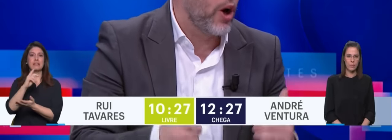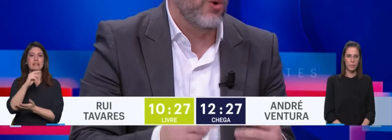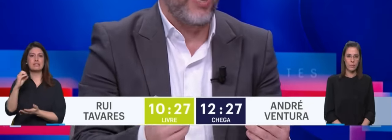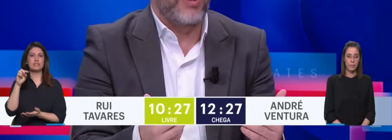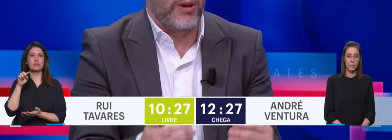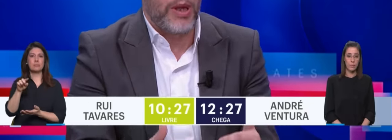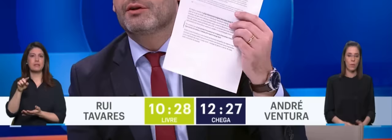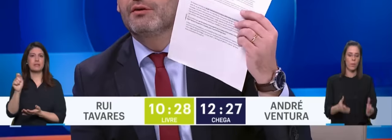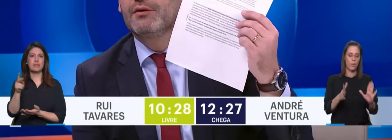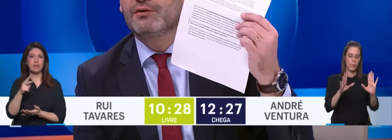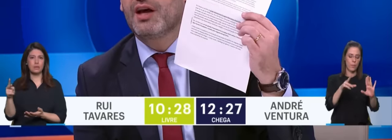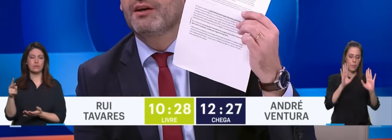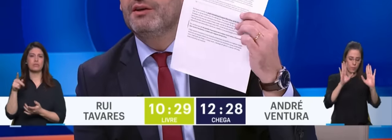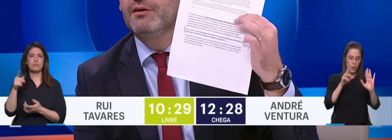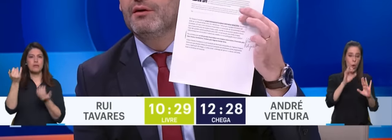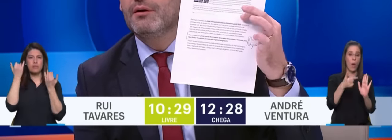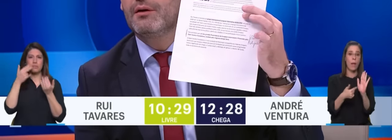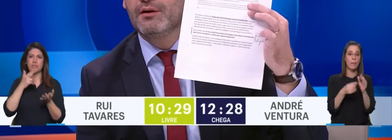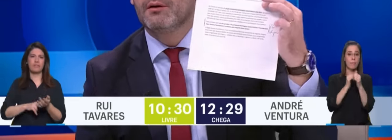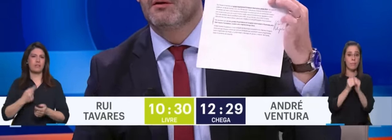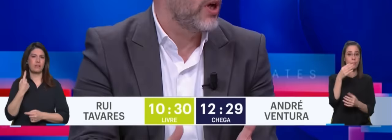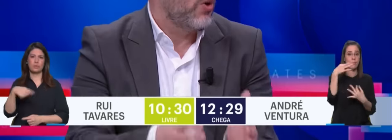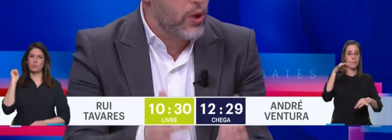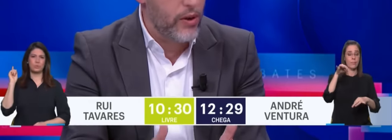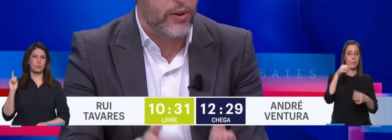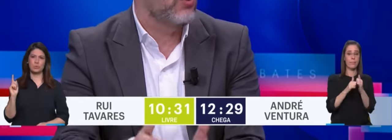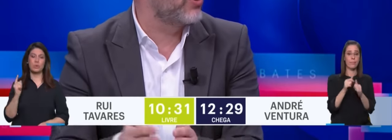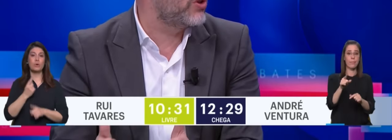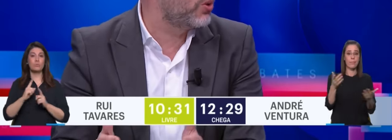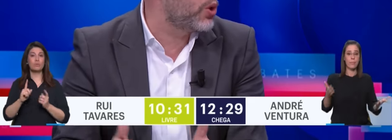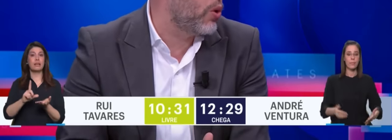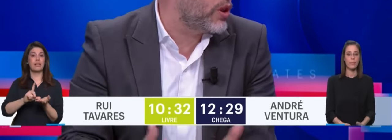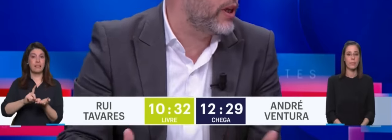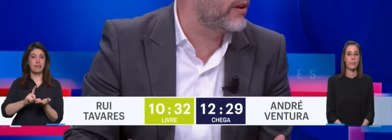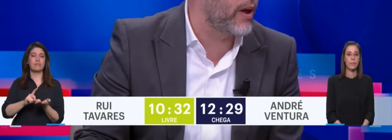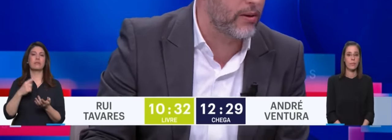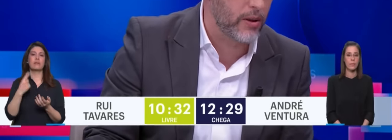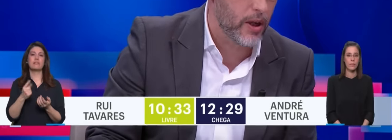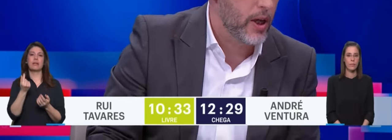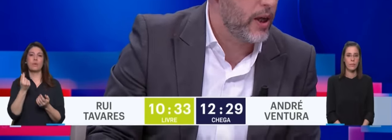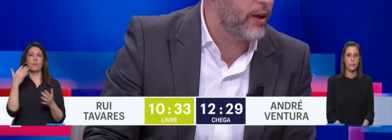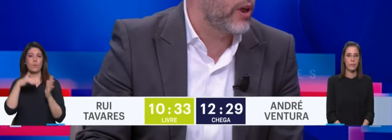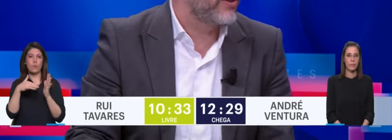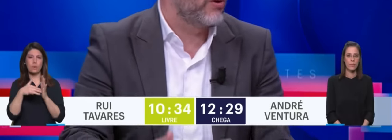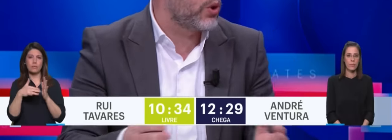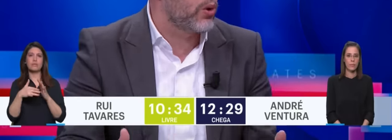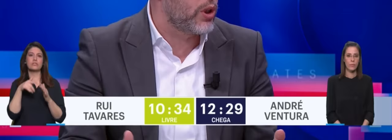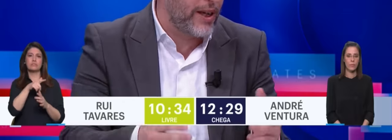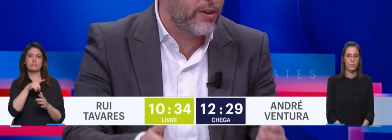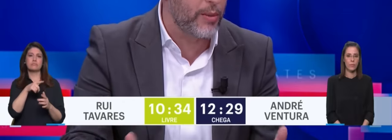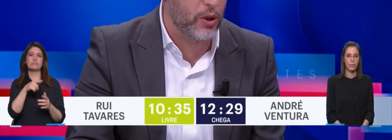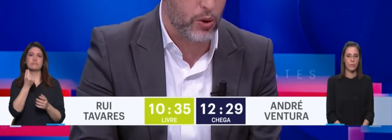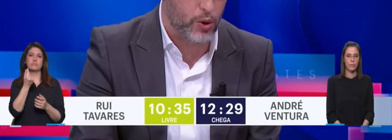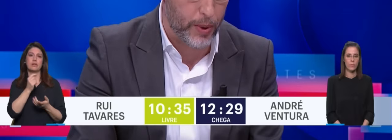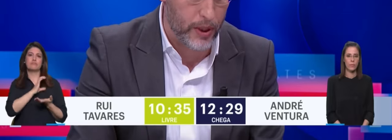até o que é evidentemente uma falsidade uma vez que o livre tem todas as suas contas na entidade de fiscalização das contas de